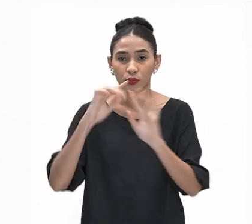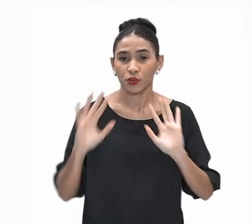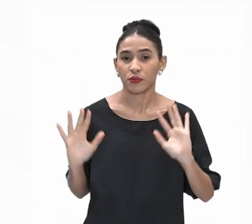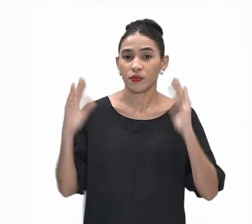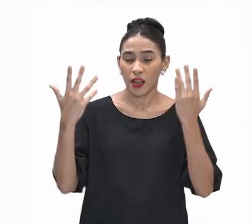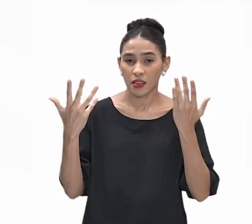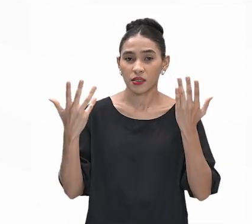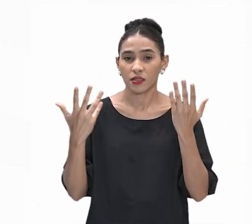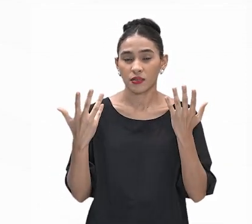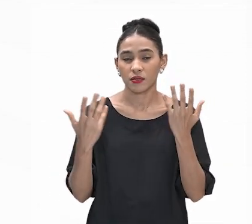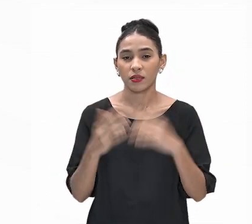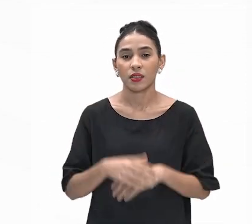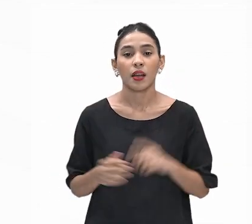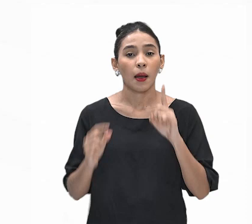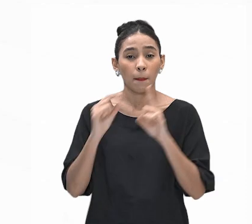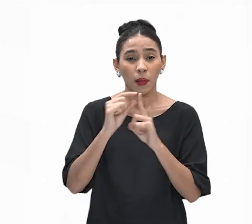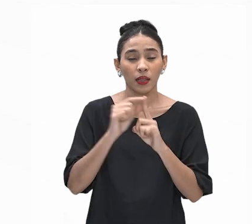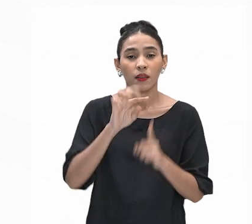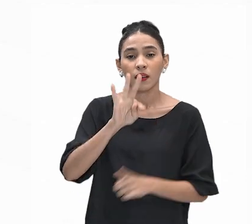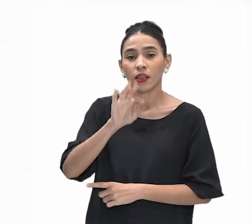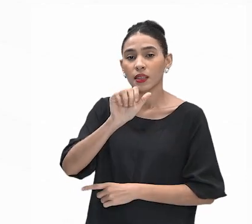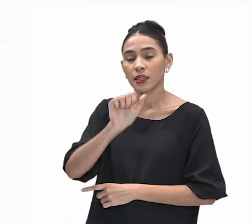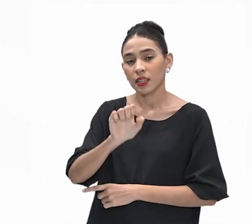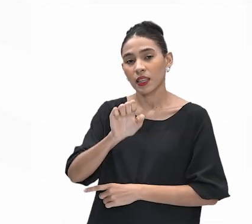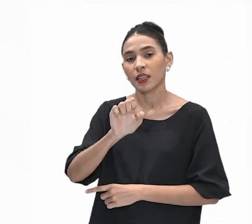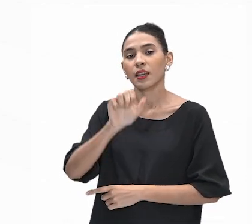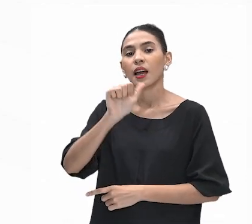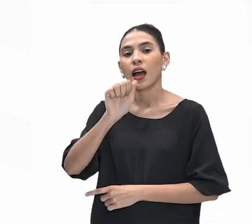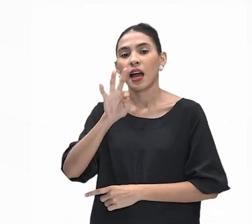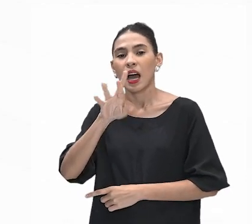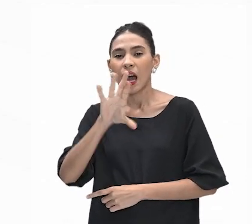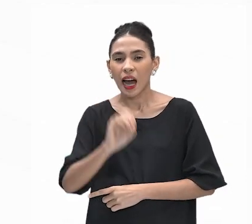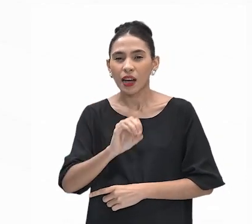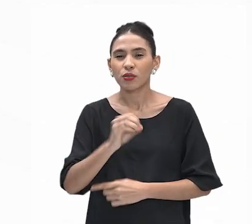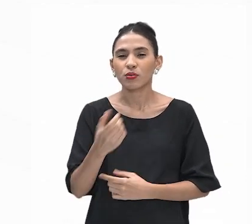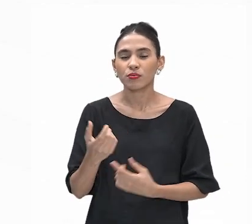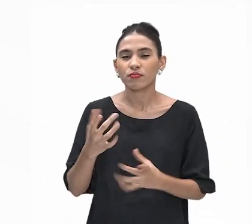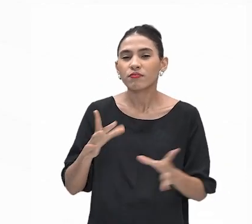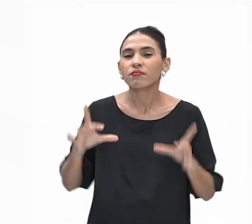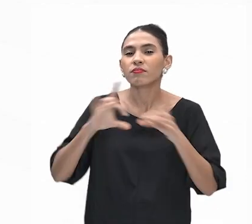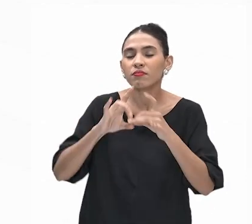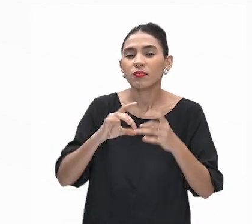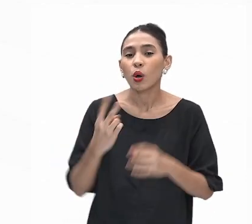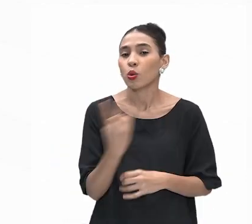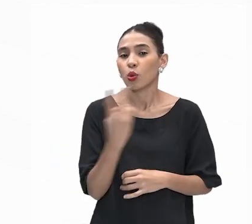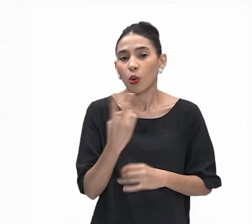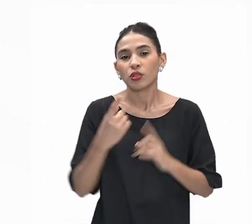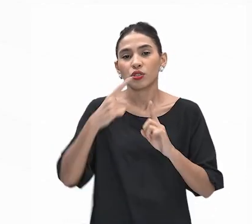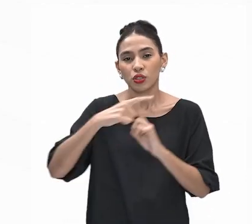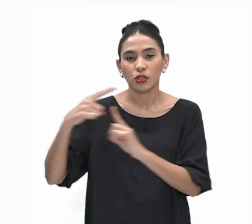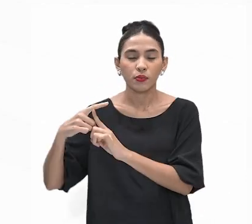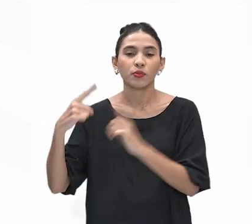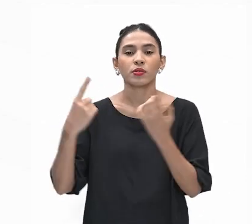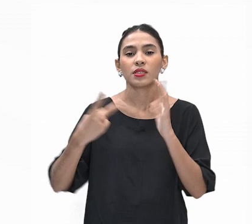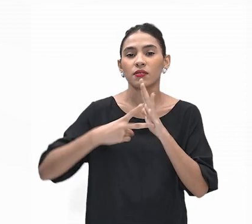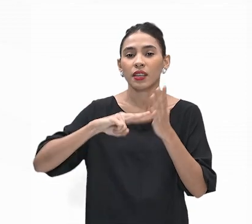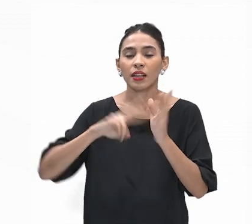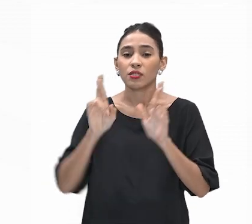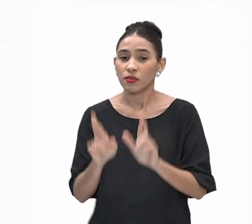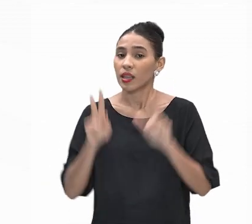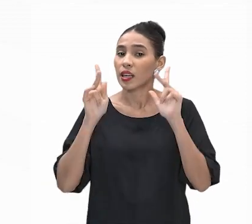Olha só como a palavra teatro, o que ela nos remete? A dois significados diferentes. A um gênero de